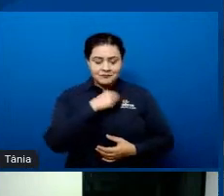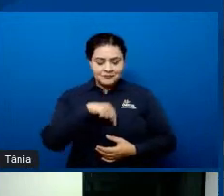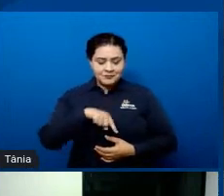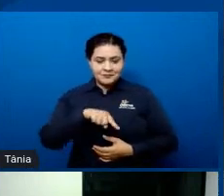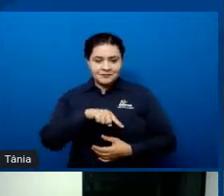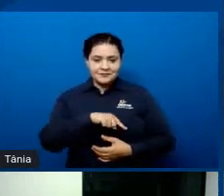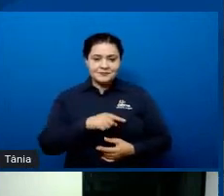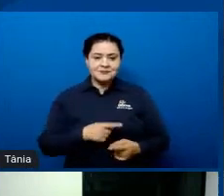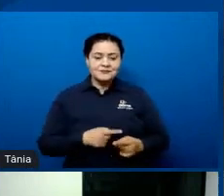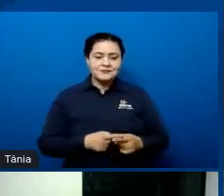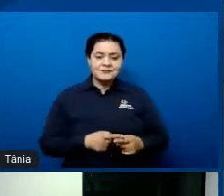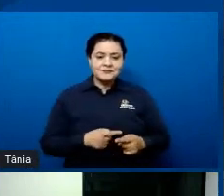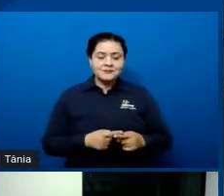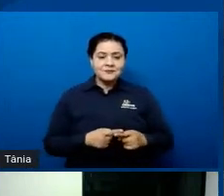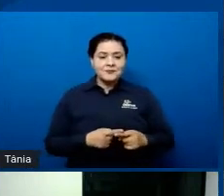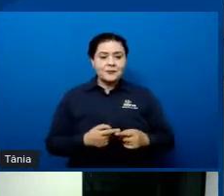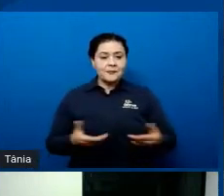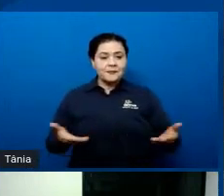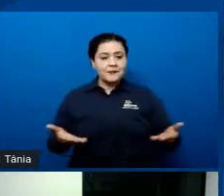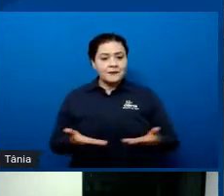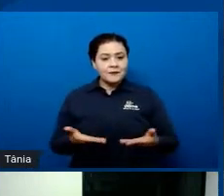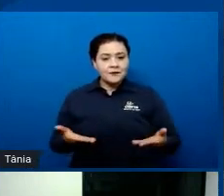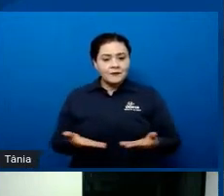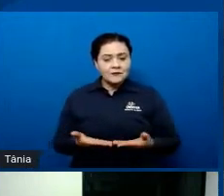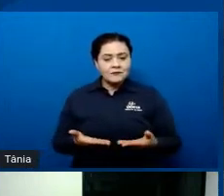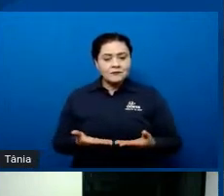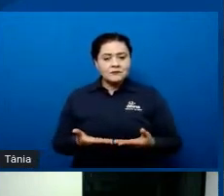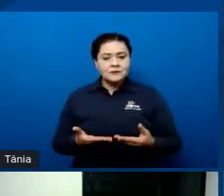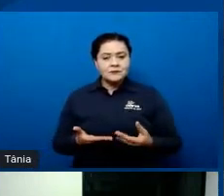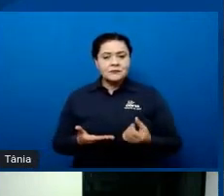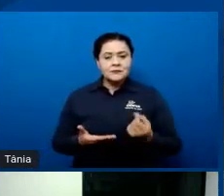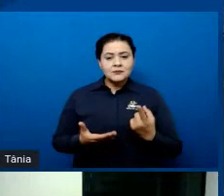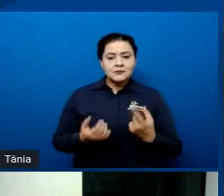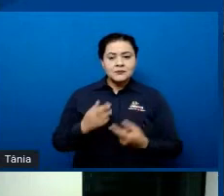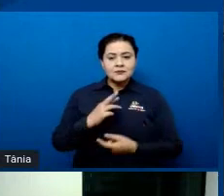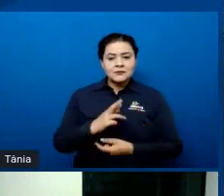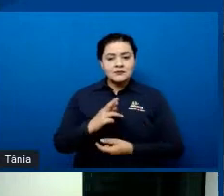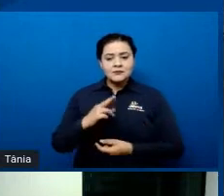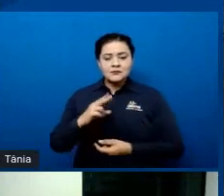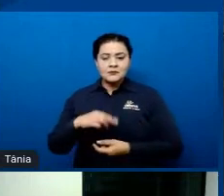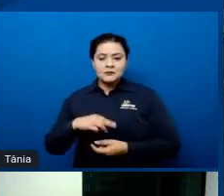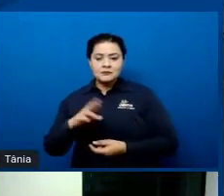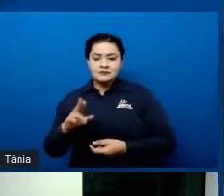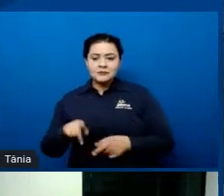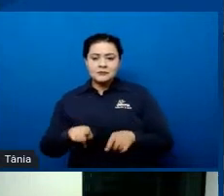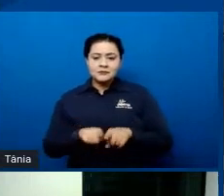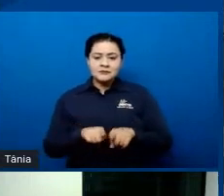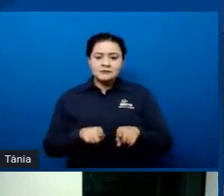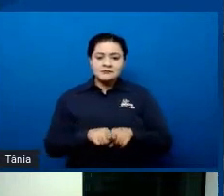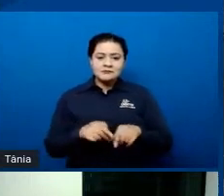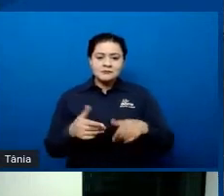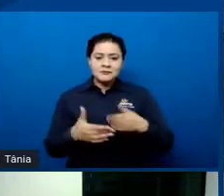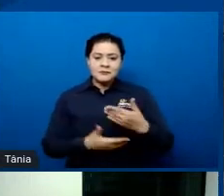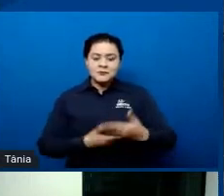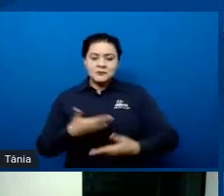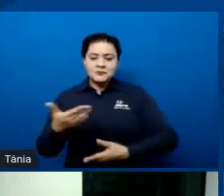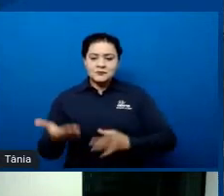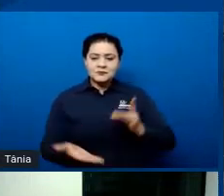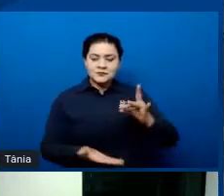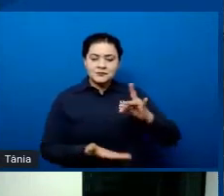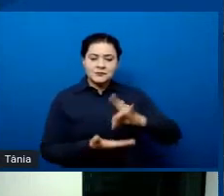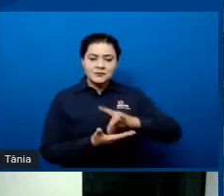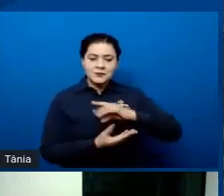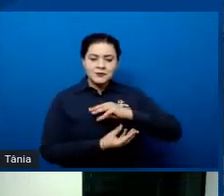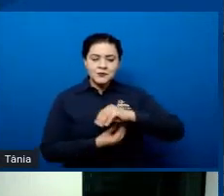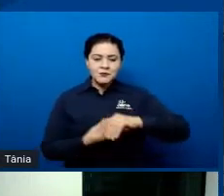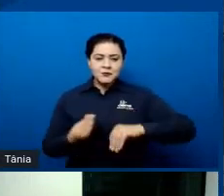né? A RaiBR hoje é um dos poucos estúdios no Brasil que desenvolve tecnologia para a realidade mista. A gente é